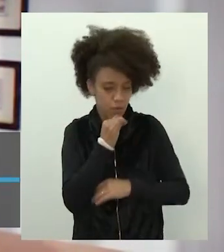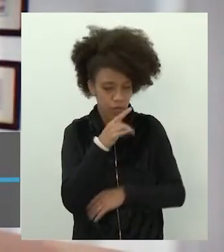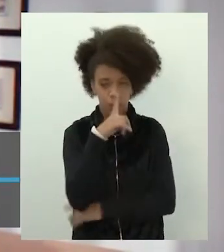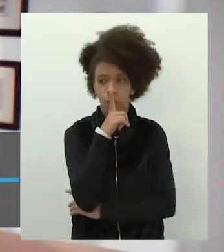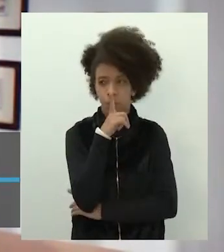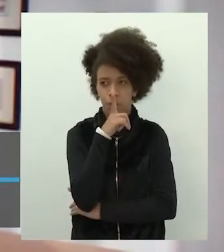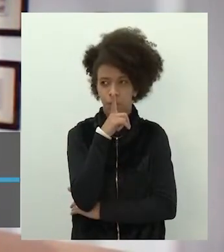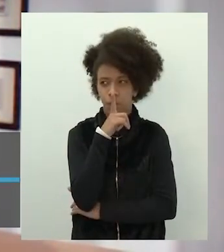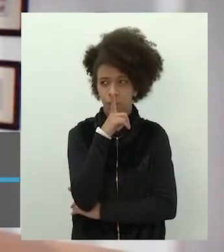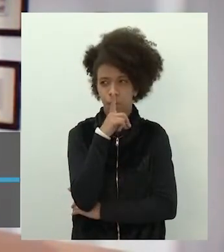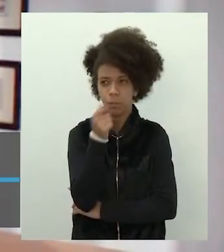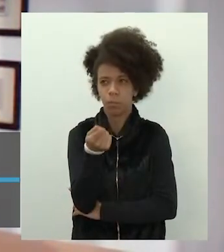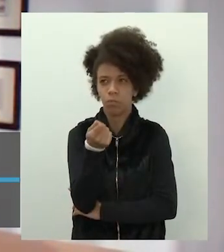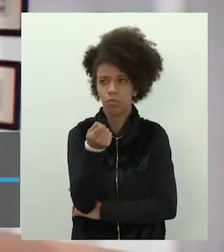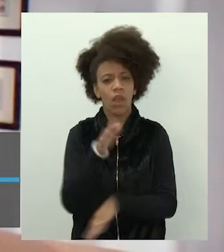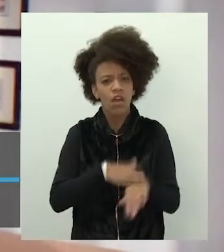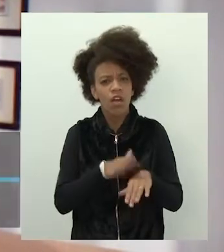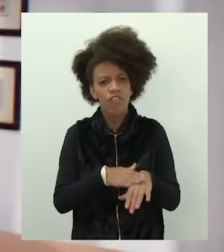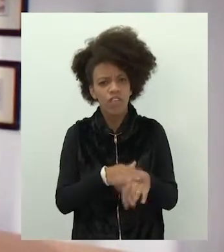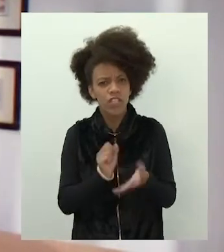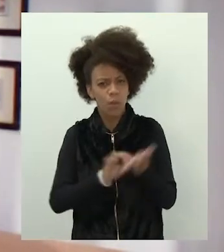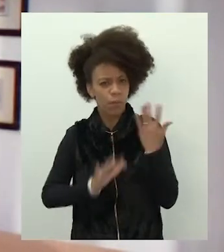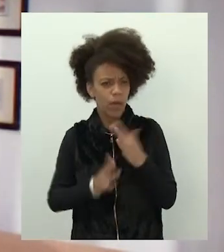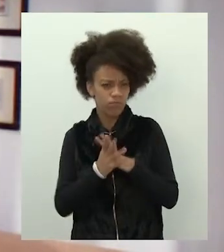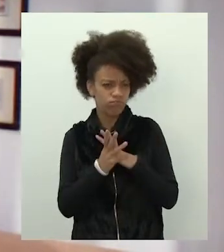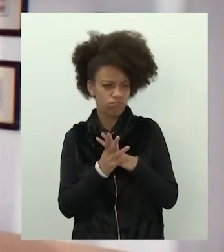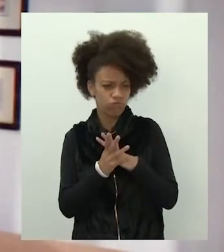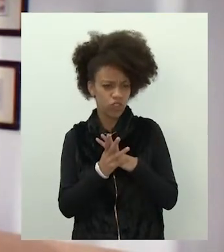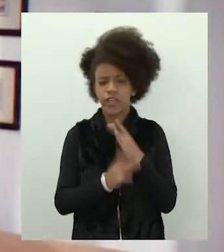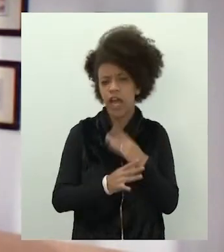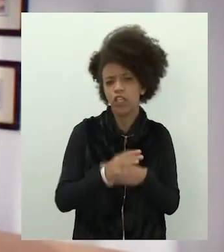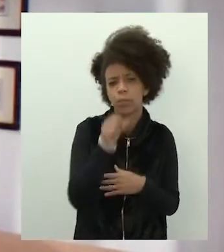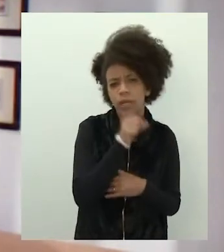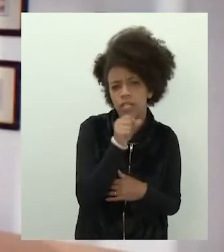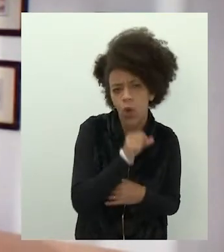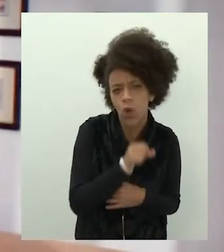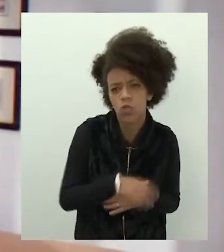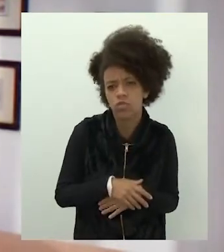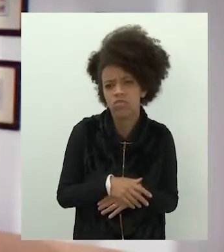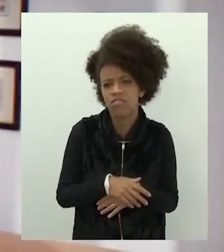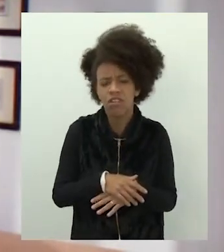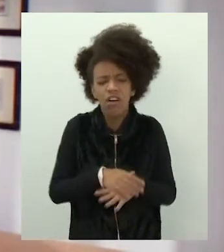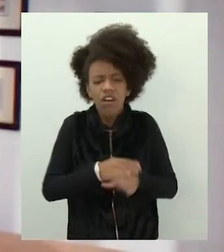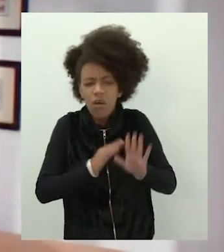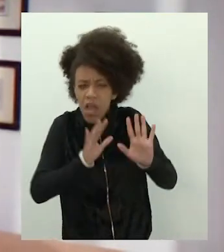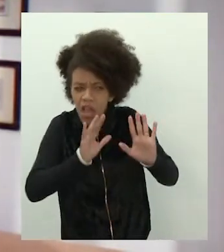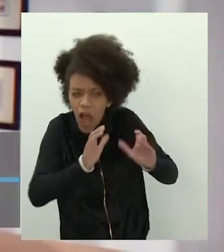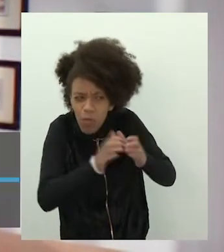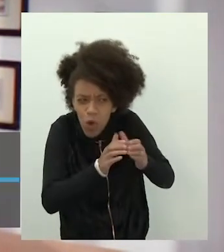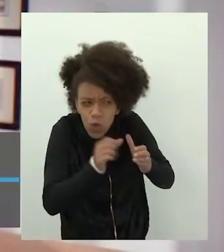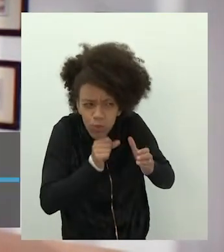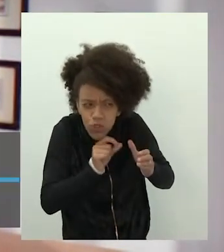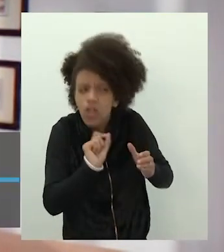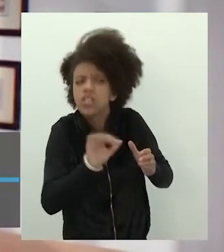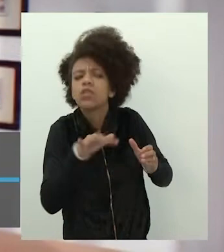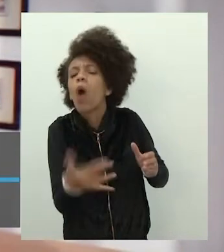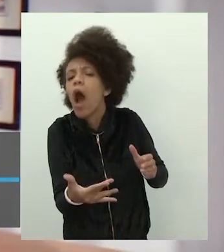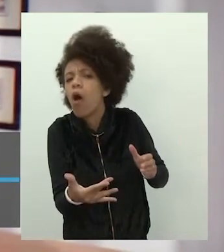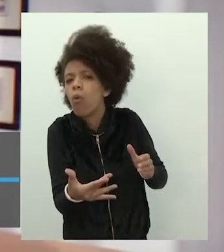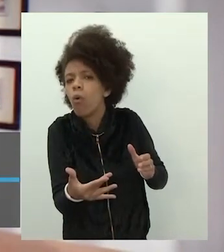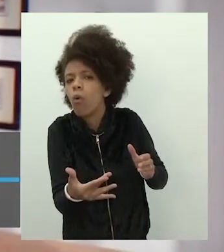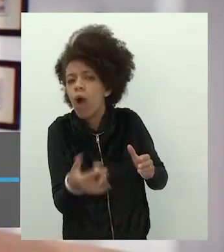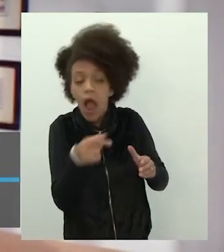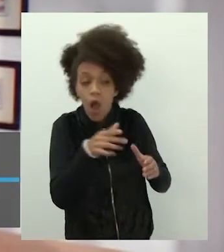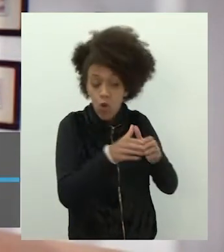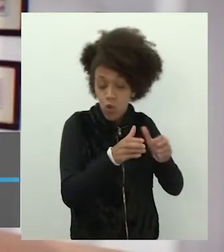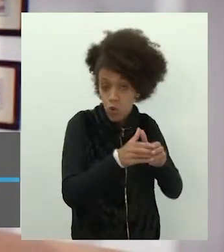fazer... vamos fazer uma atividade para idosos. De que idosos nós estamos falando? Daquele